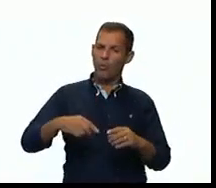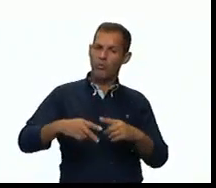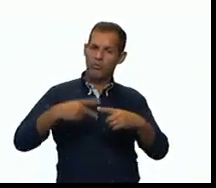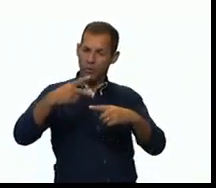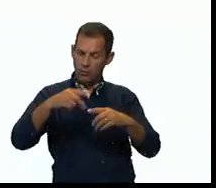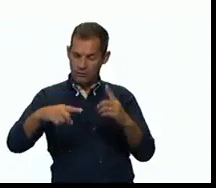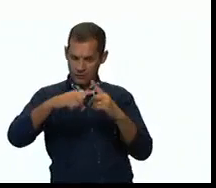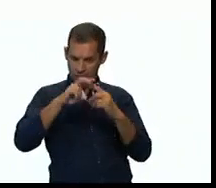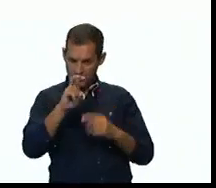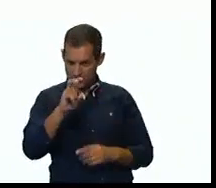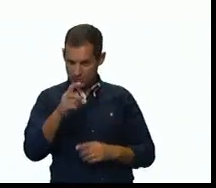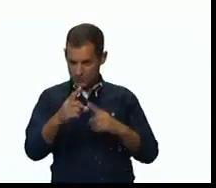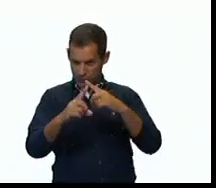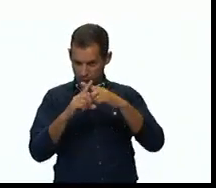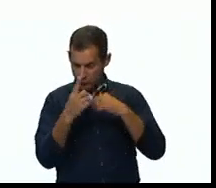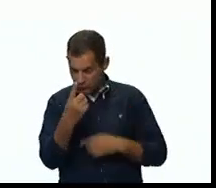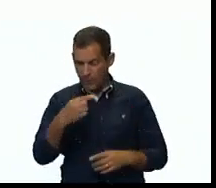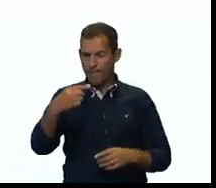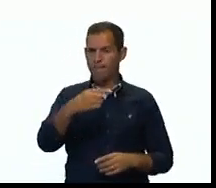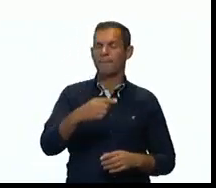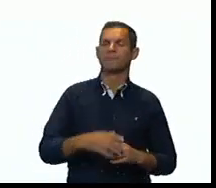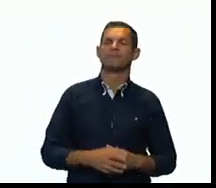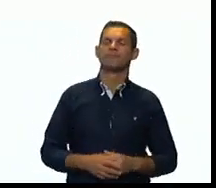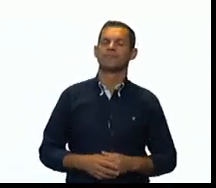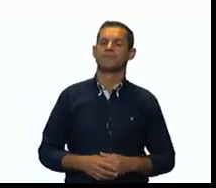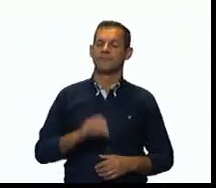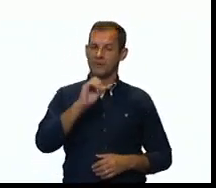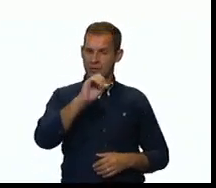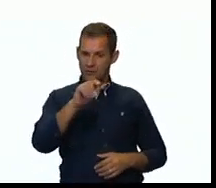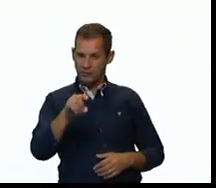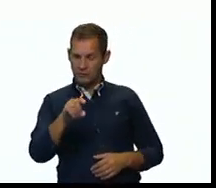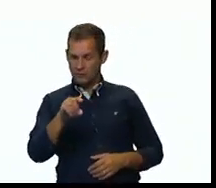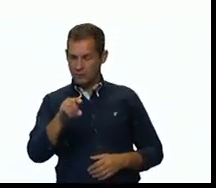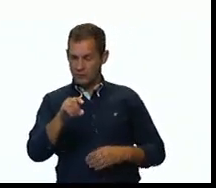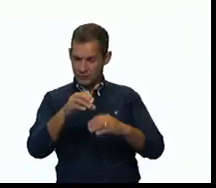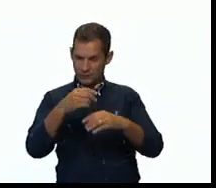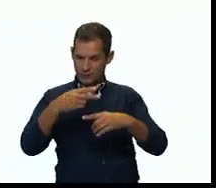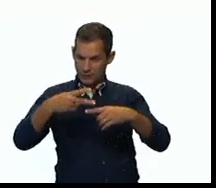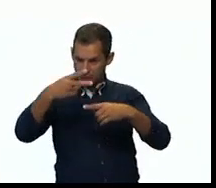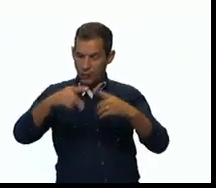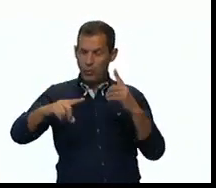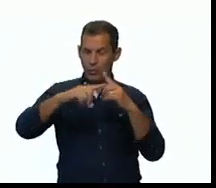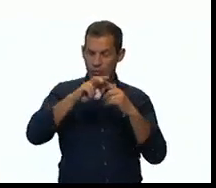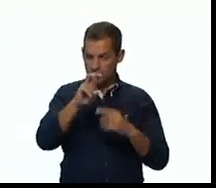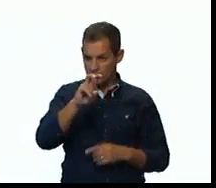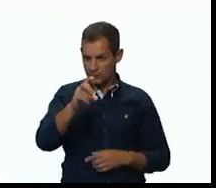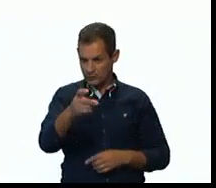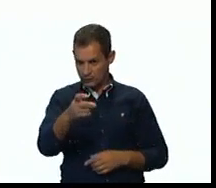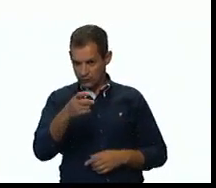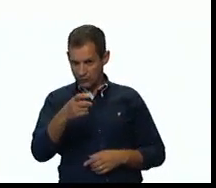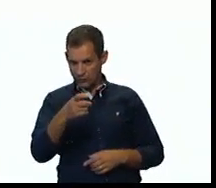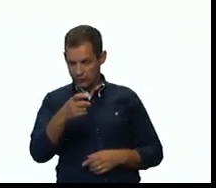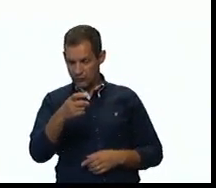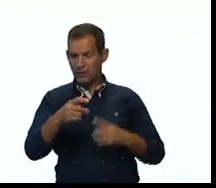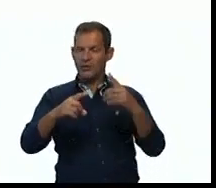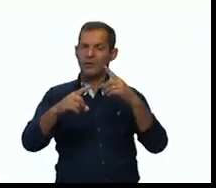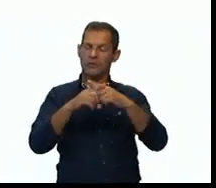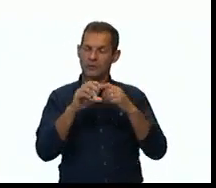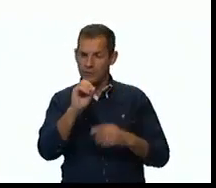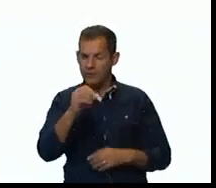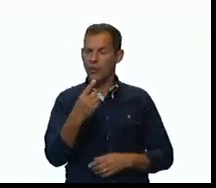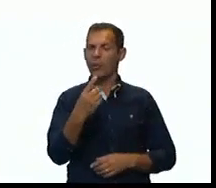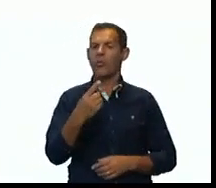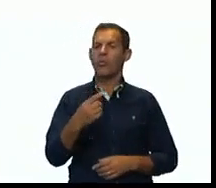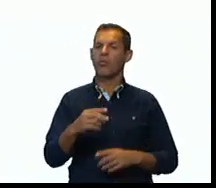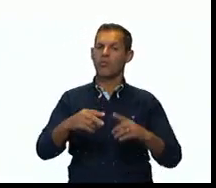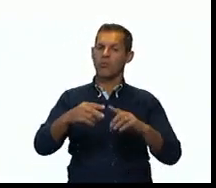mais 5 vezes 1. Menos 0 ao quadrado mais 5 vezes 0. 1 ao quadrado, 1,